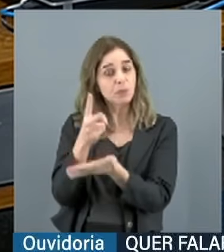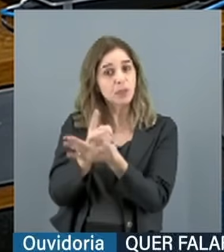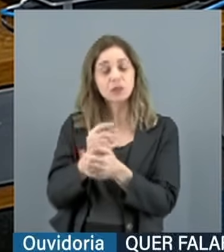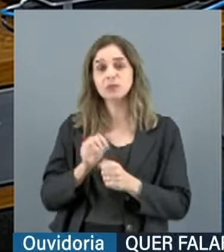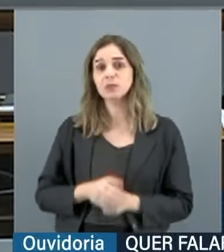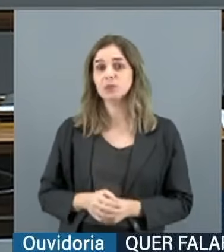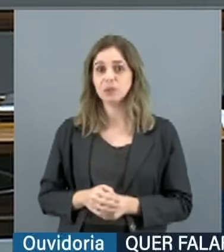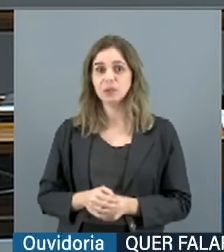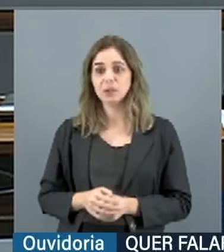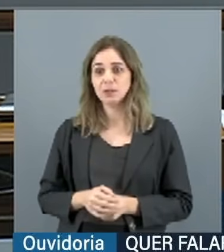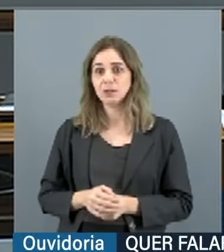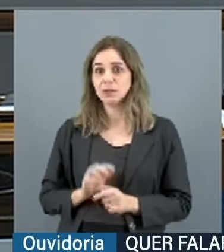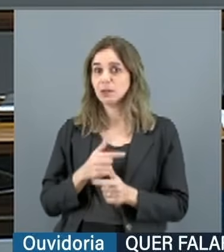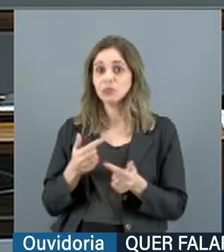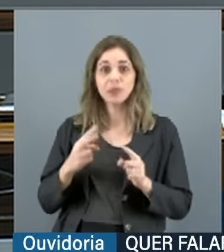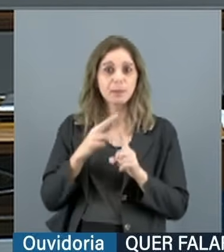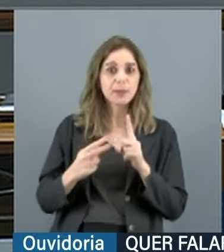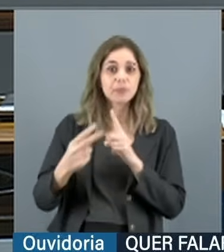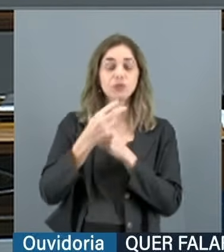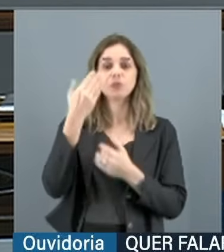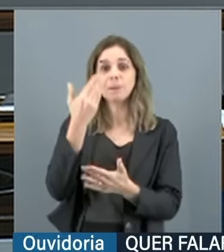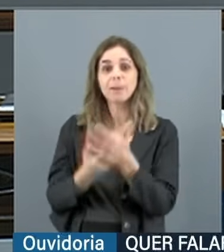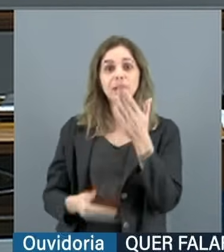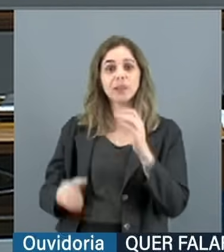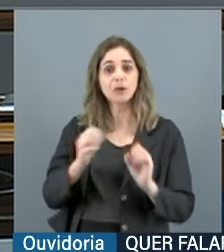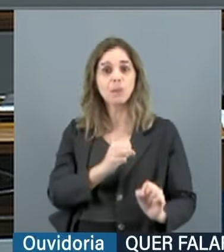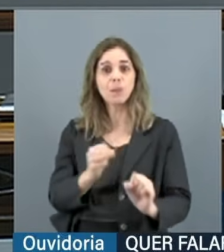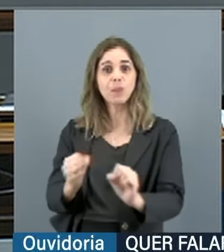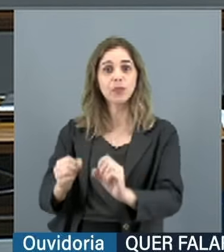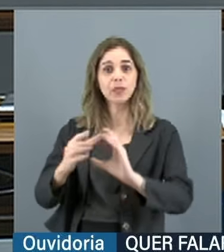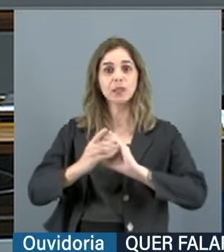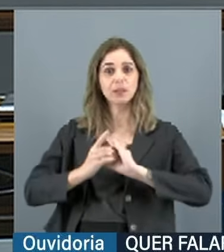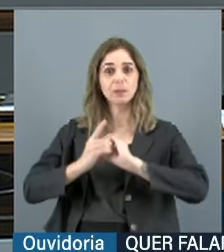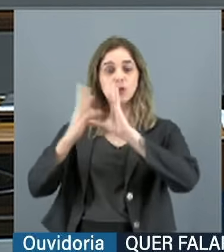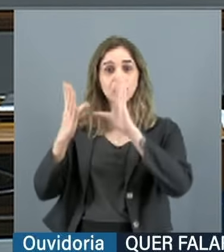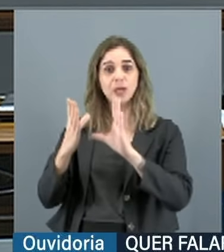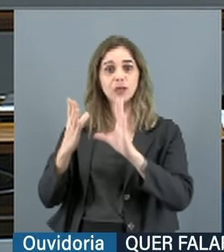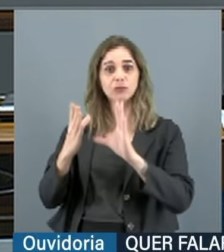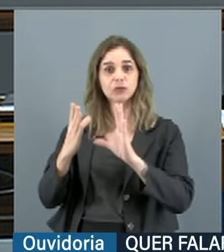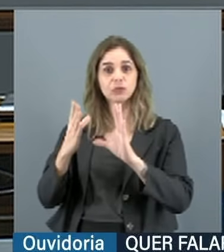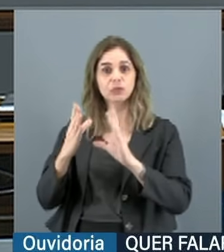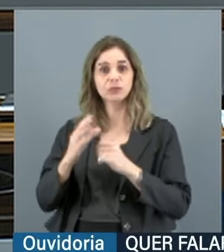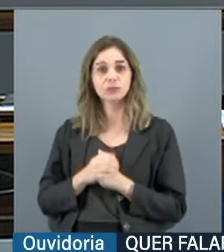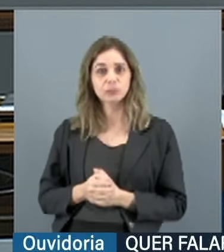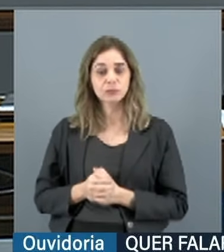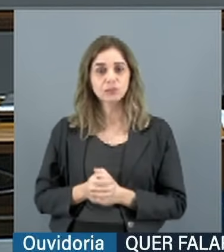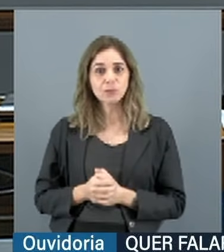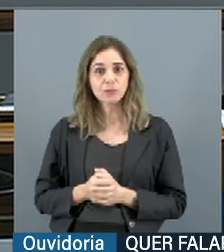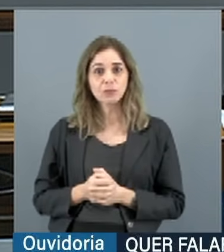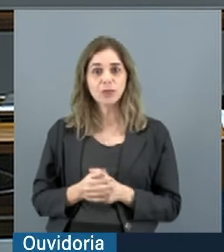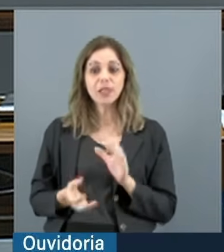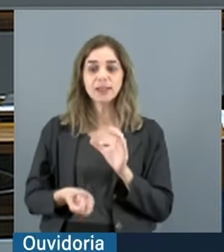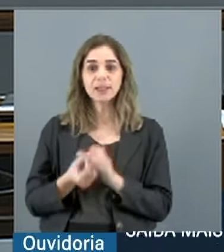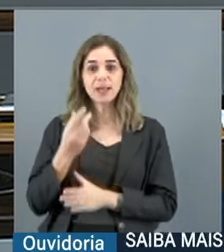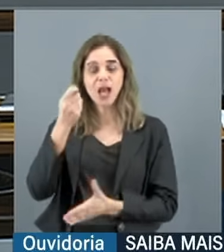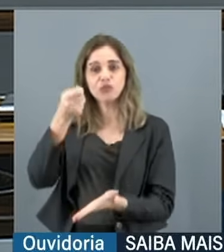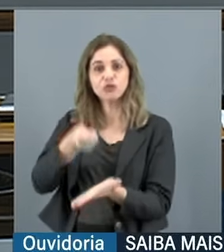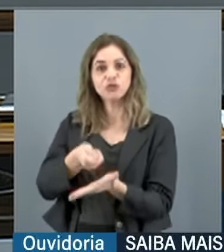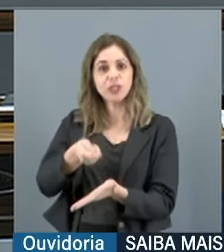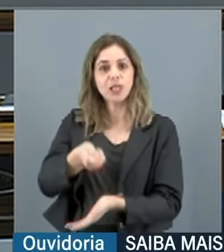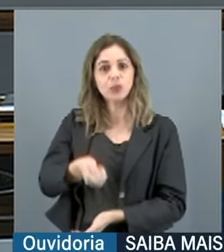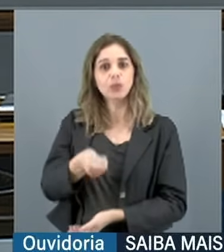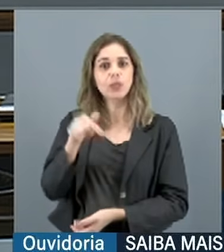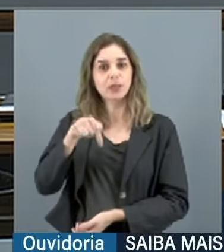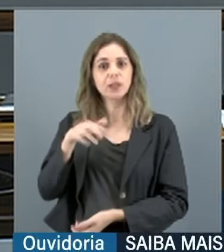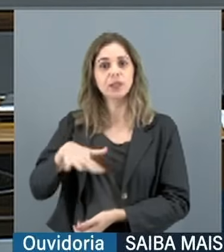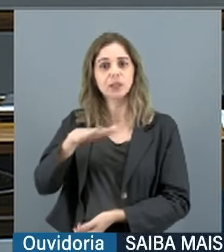de perder o poder democrático, como o senhor queria, e implantar a ditadura nesse país novamente. Muito obrigado. Muito obrigado, deputado. Palavra à senadora Elisiane